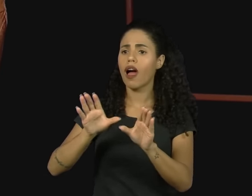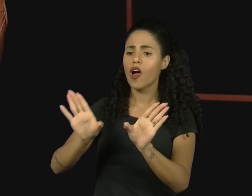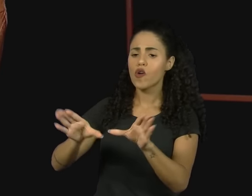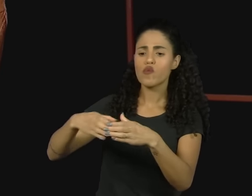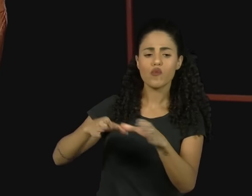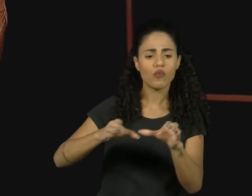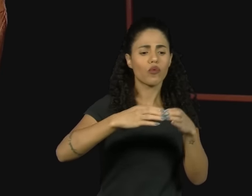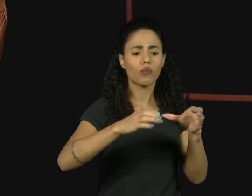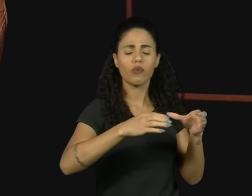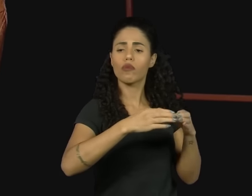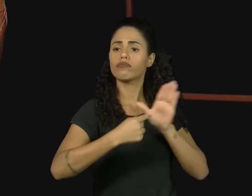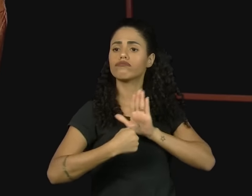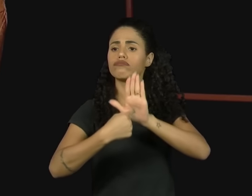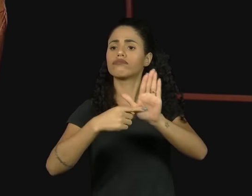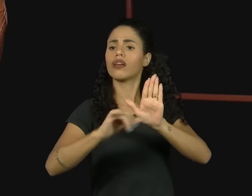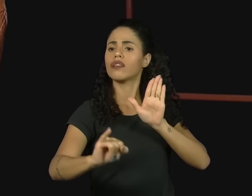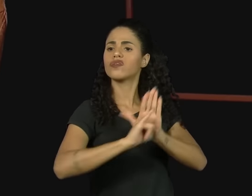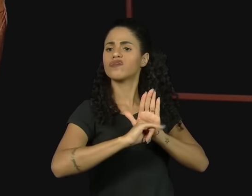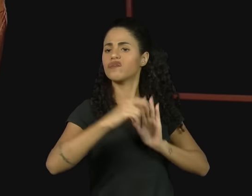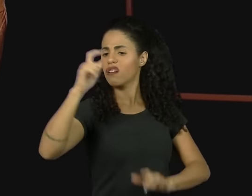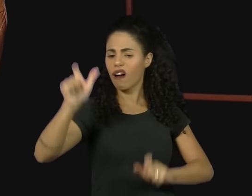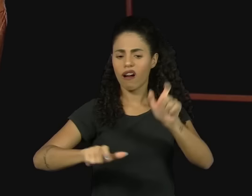vai se identificar cada vez mais,